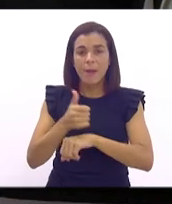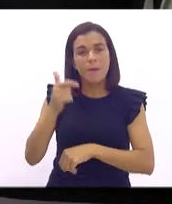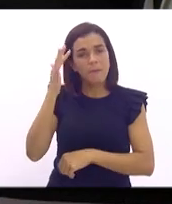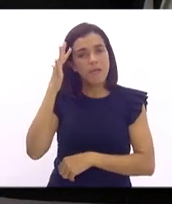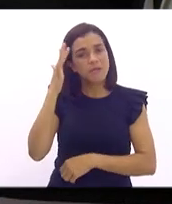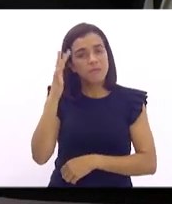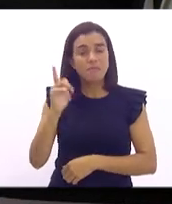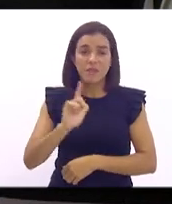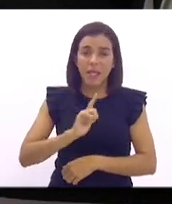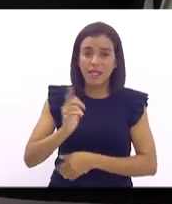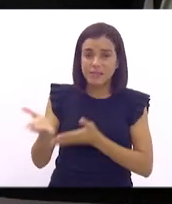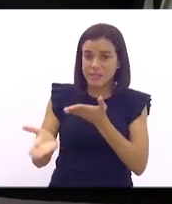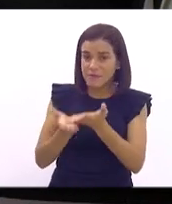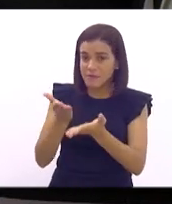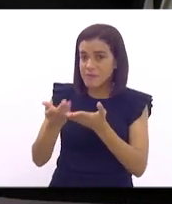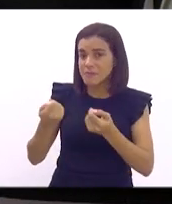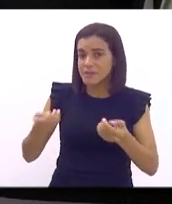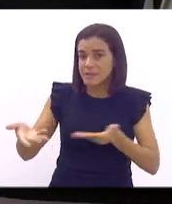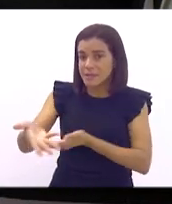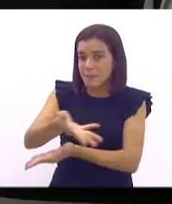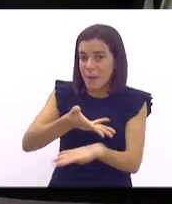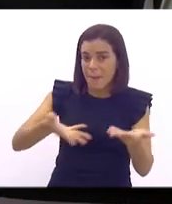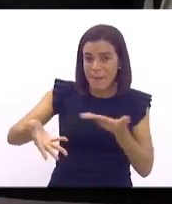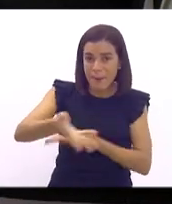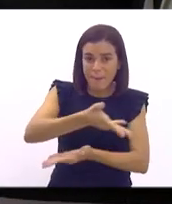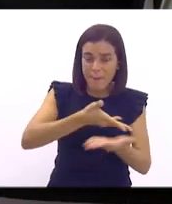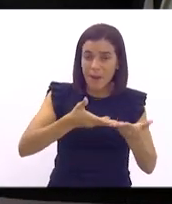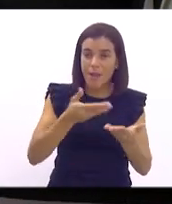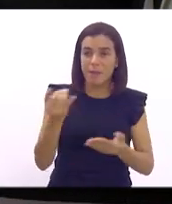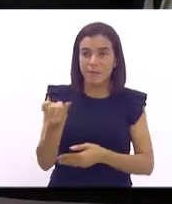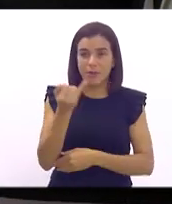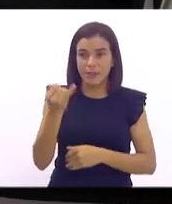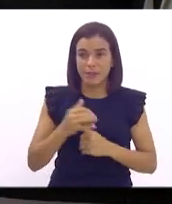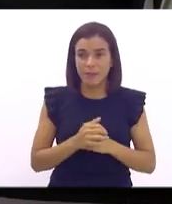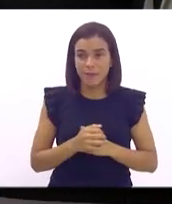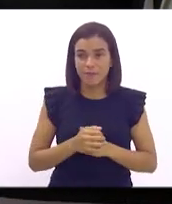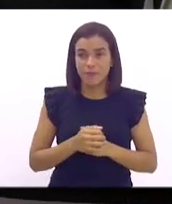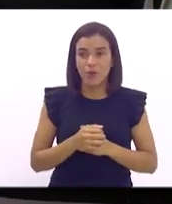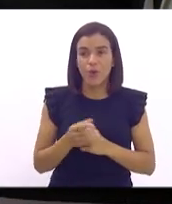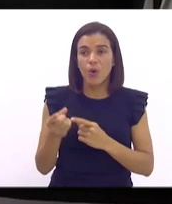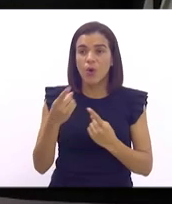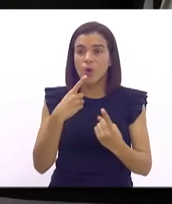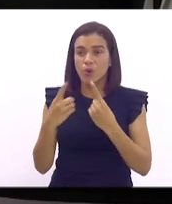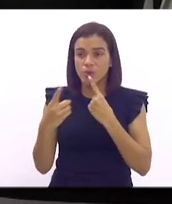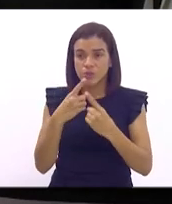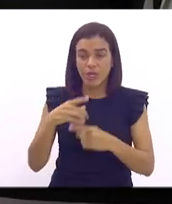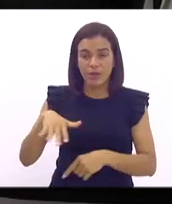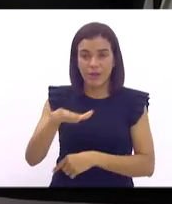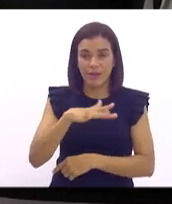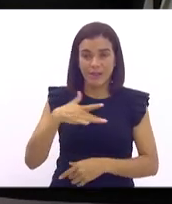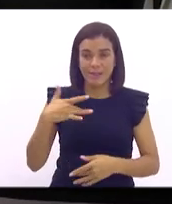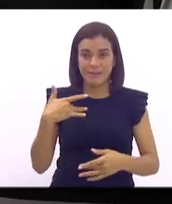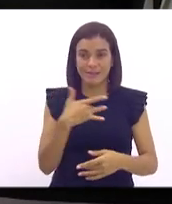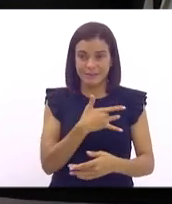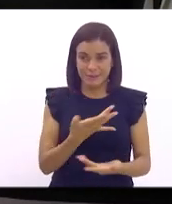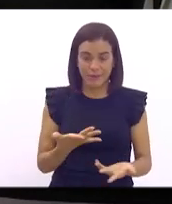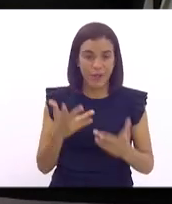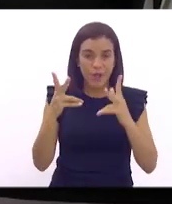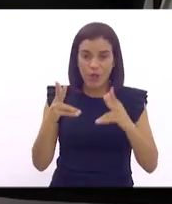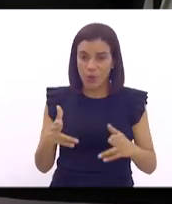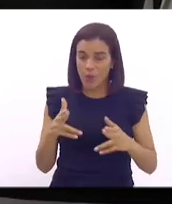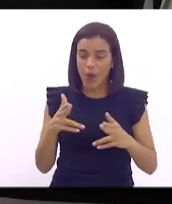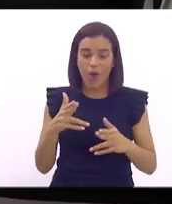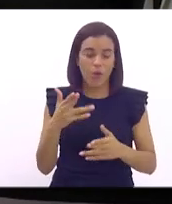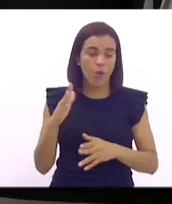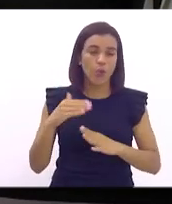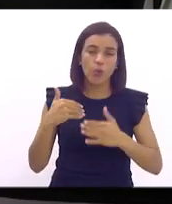esses serviços que precisam articular entre si. Isso é muito importante. O diálogo com a saúde enfrenta dificuldades, assim como todos os serviços